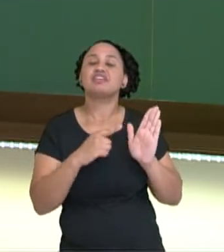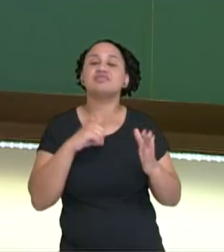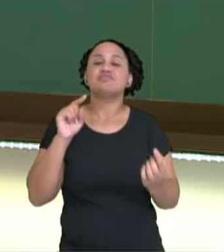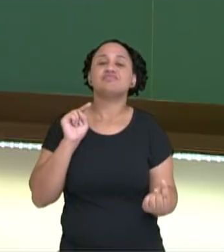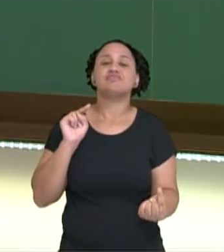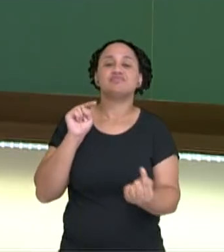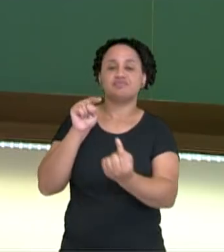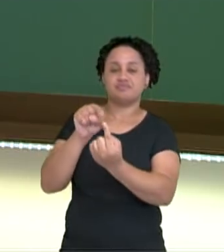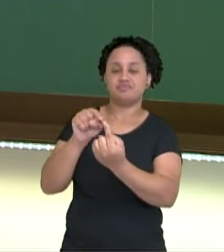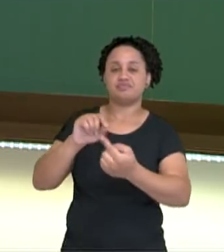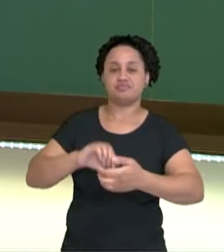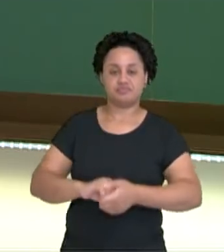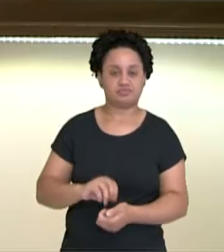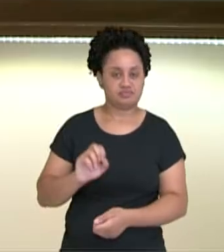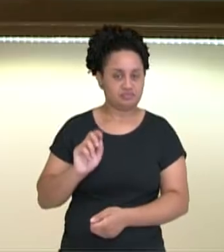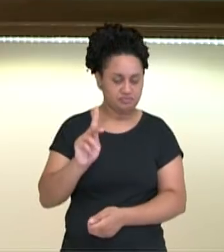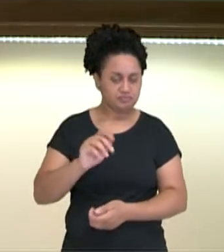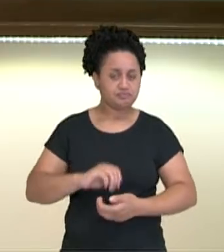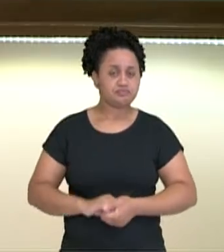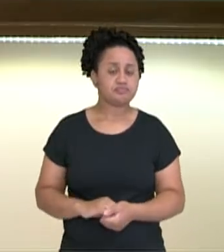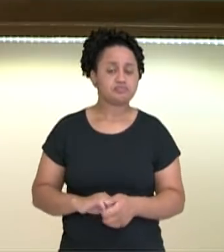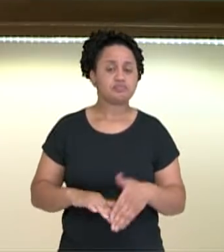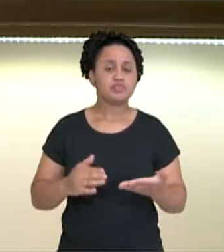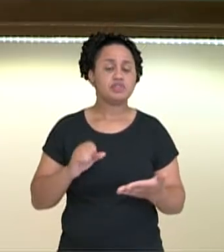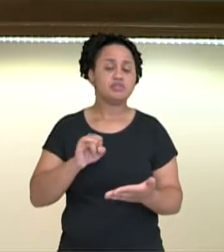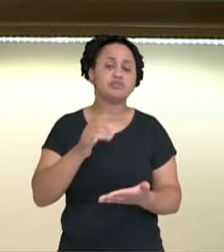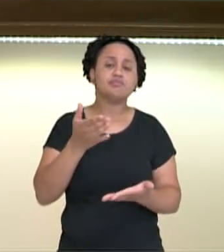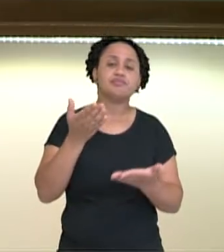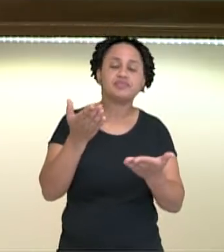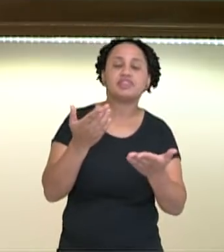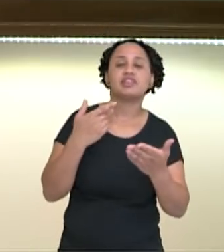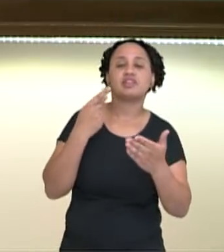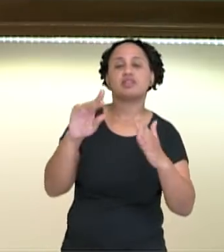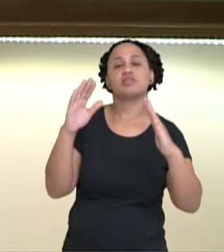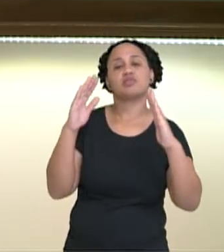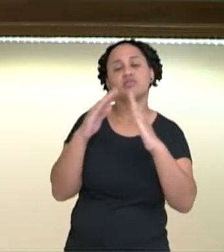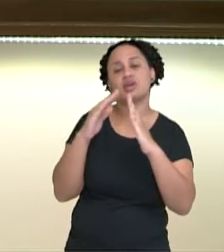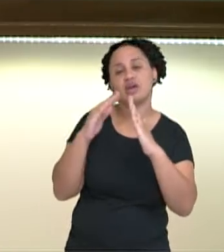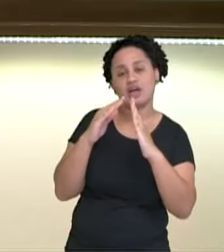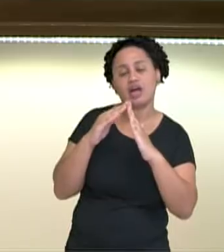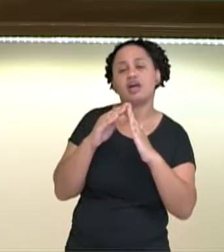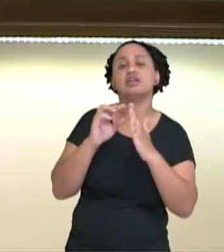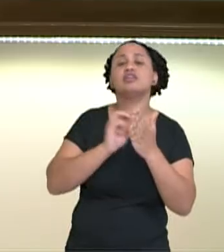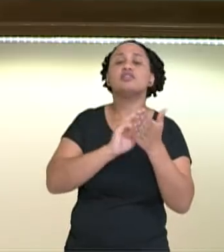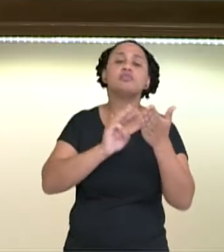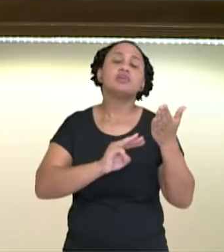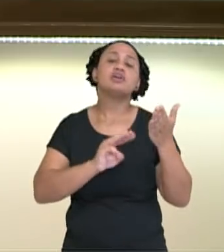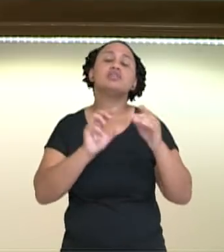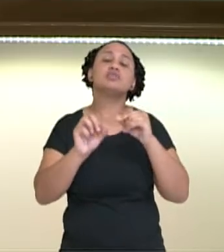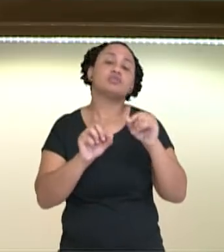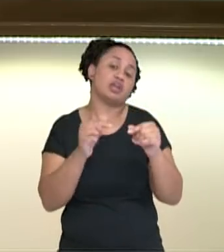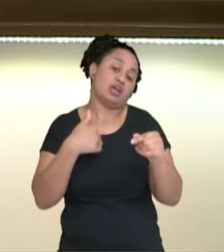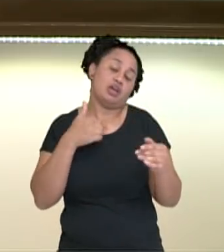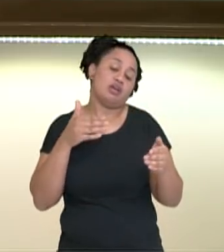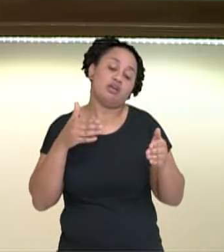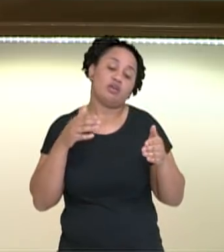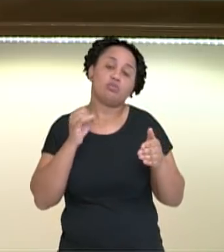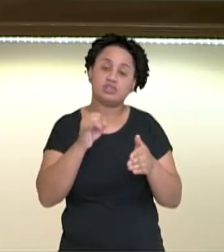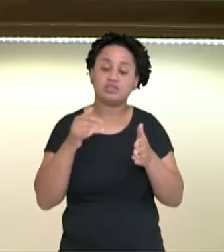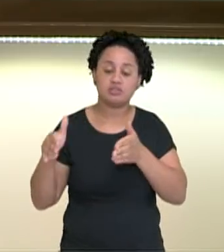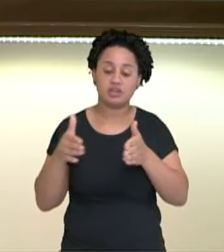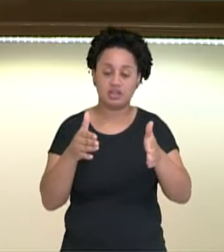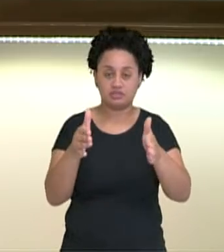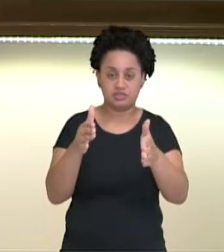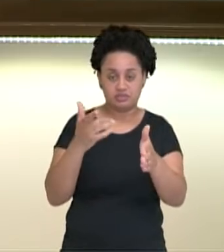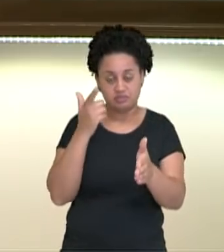objetivo. Beleza? Se você que está aí agora na sua casa, né, o método é um caminho para você chegar